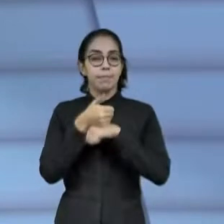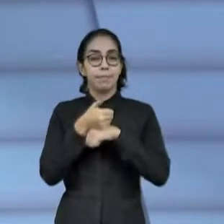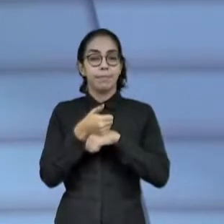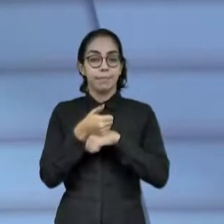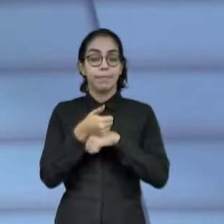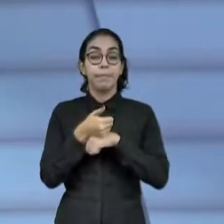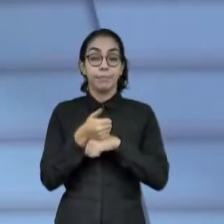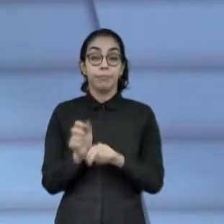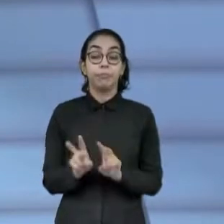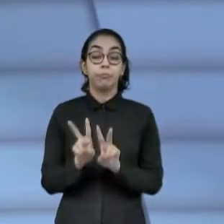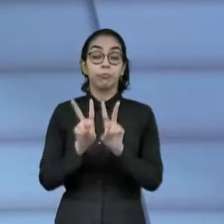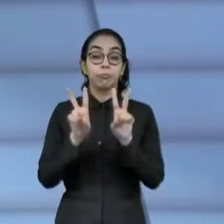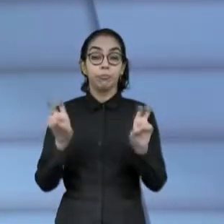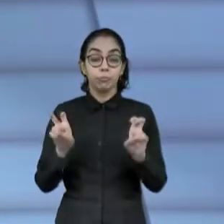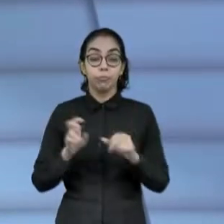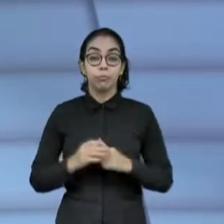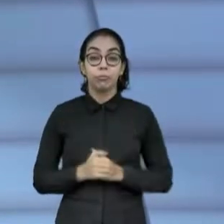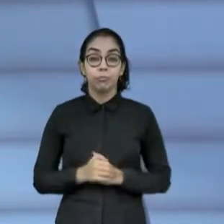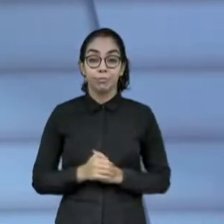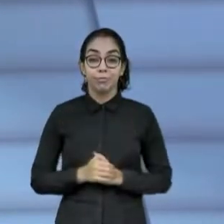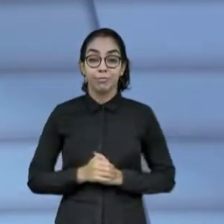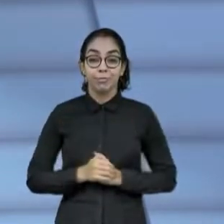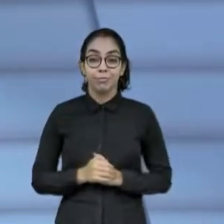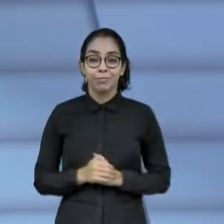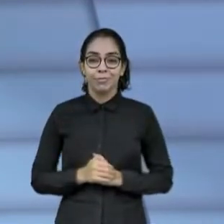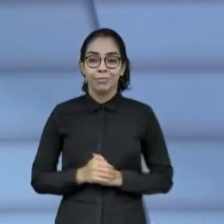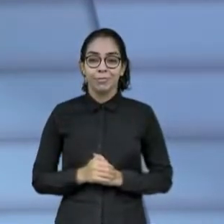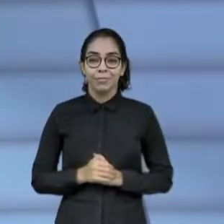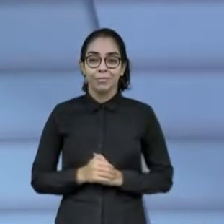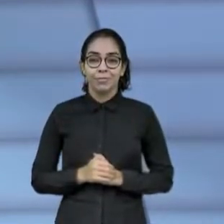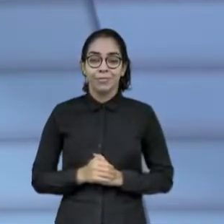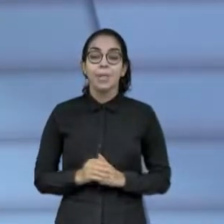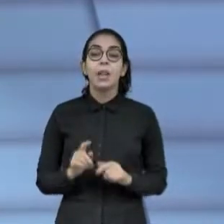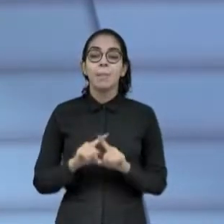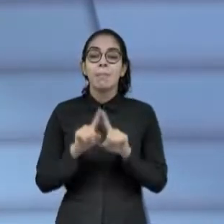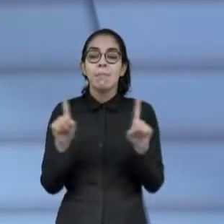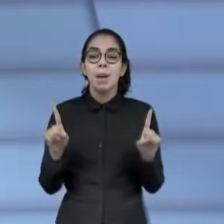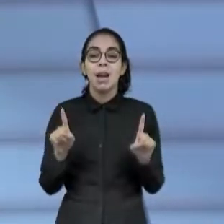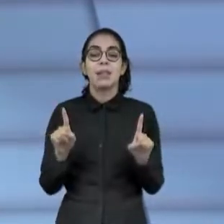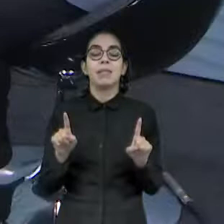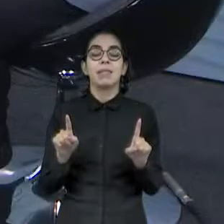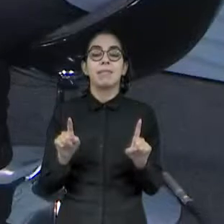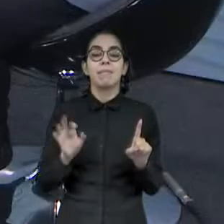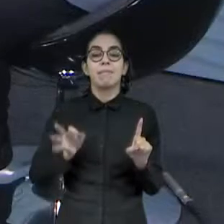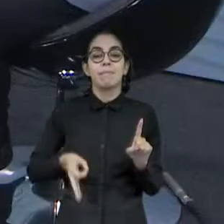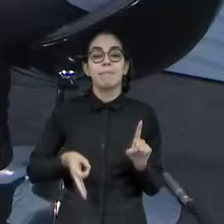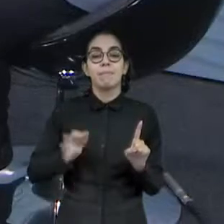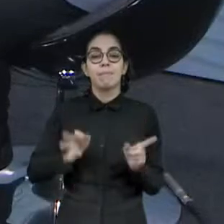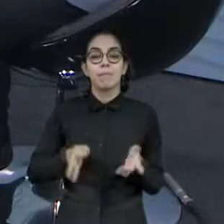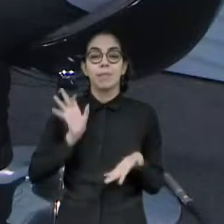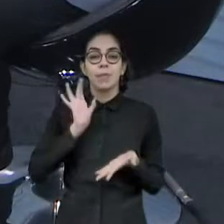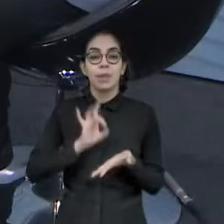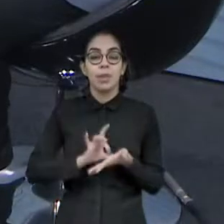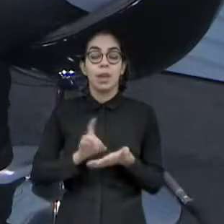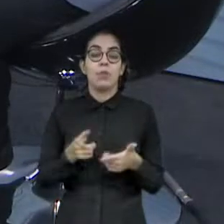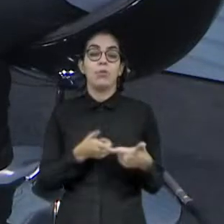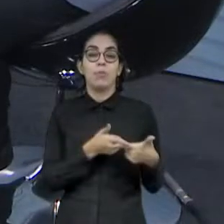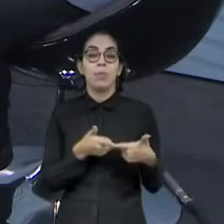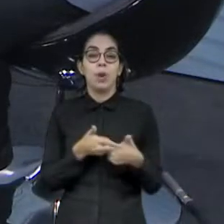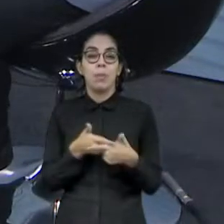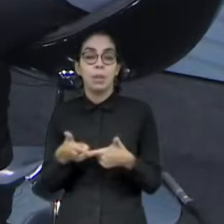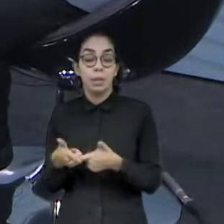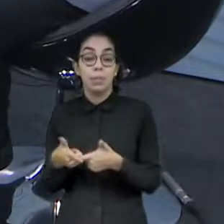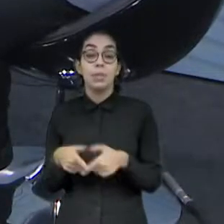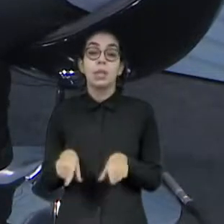ano de esperança e, na verdade... A gente está vencendo a pandemia, isso é uma boa notícia. Né? Mas porém, ele veio, na verdade, como um ano de grandes